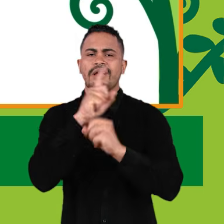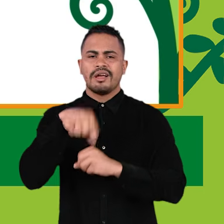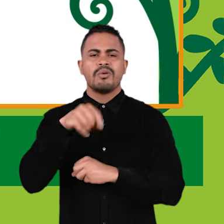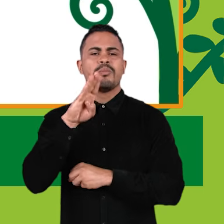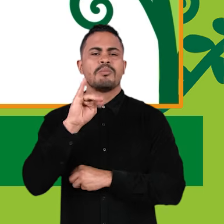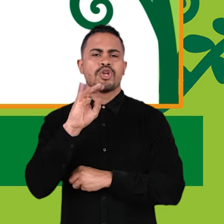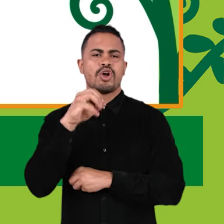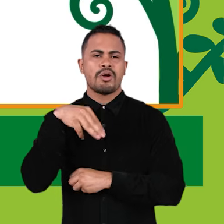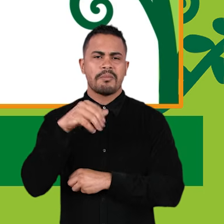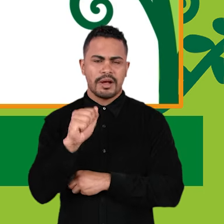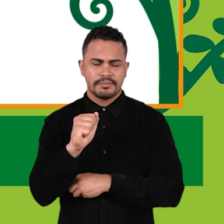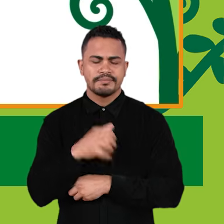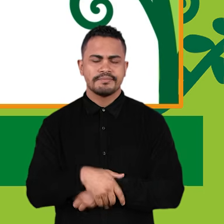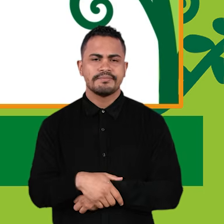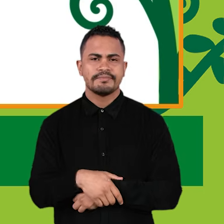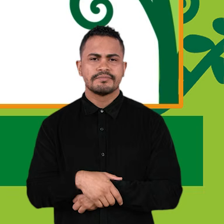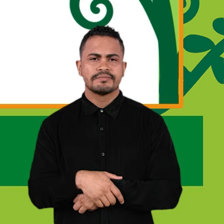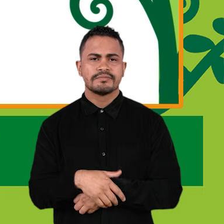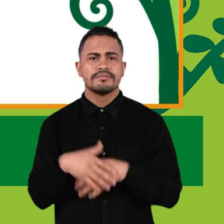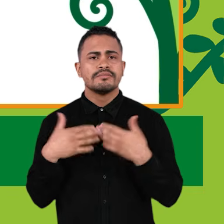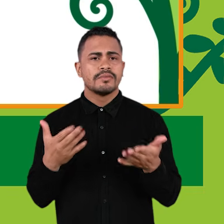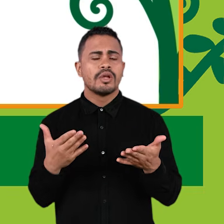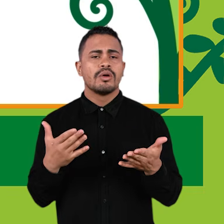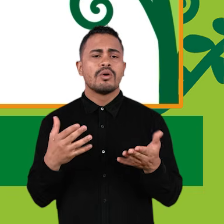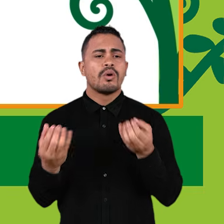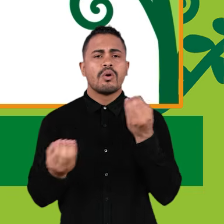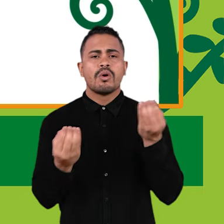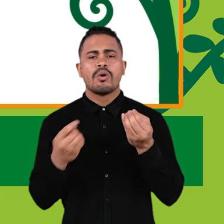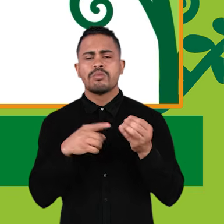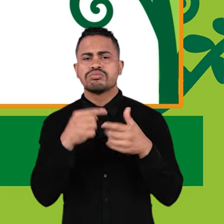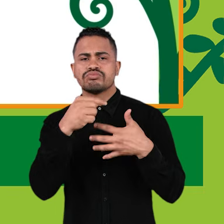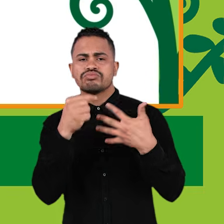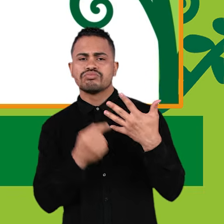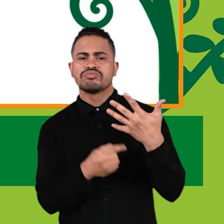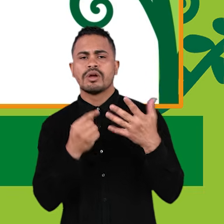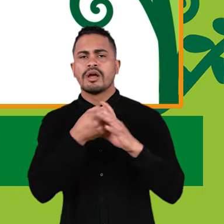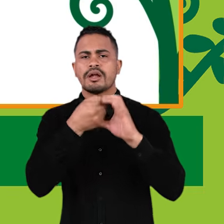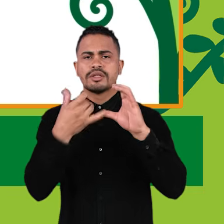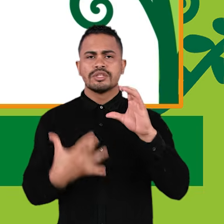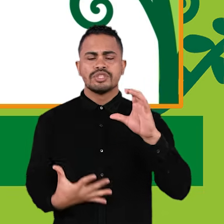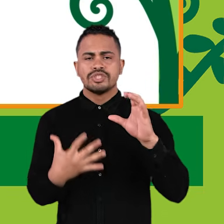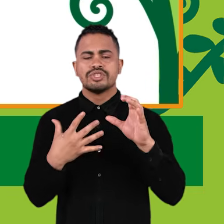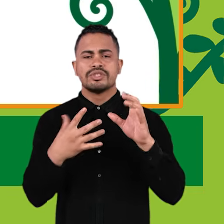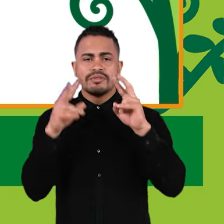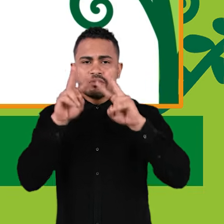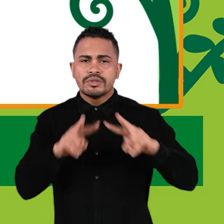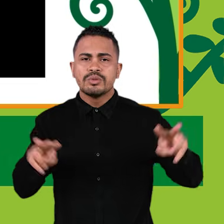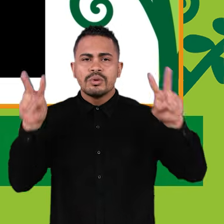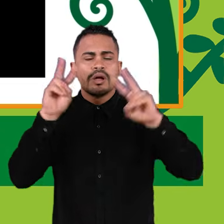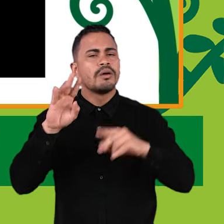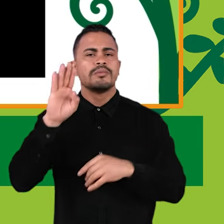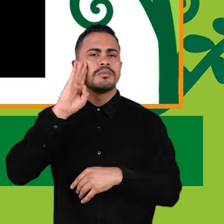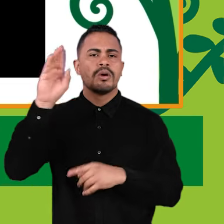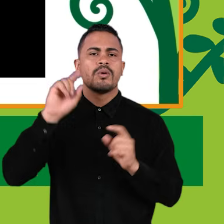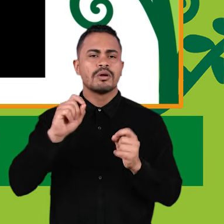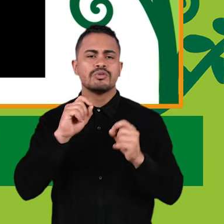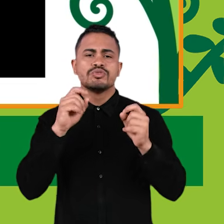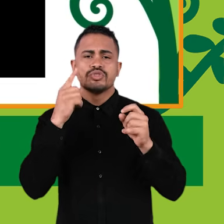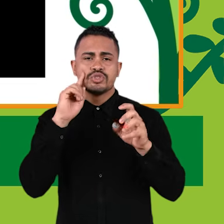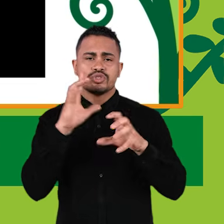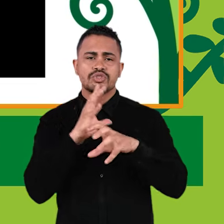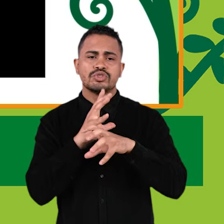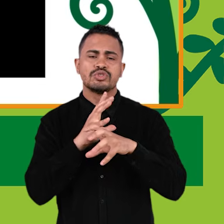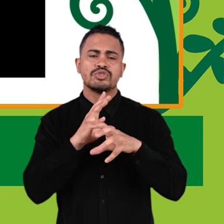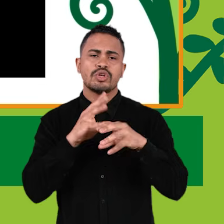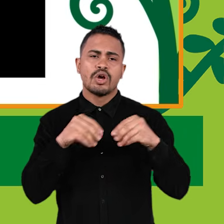bioma, ok? Então, quais são os fatores físicos que interferem aqui no bioma? Por exemplo, aqui a gente tem a